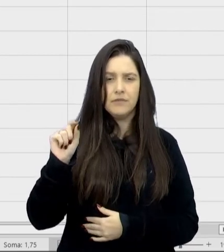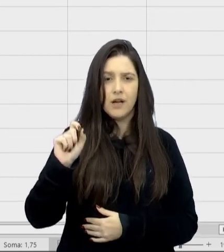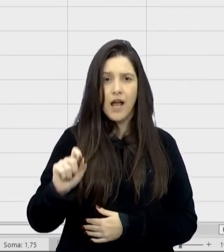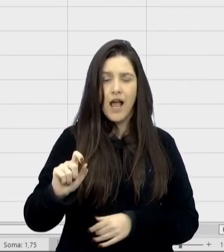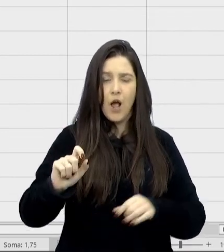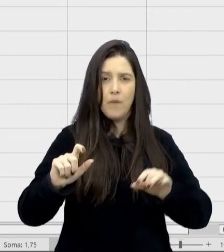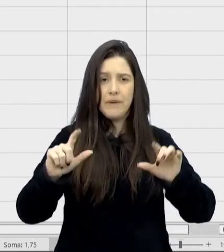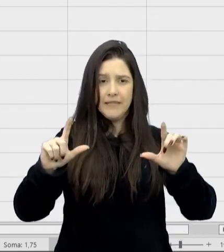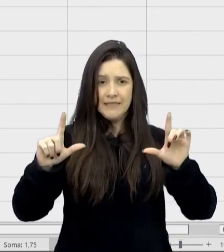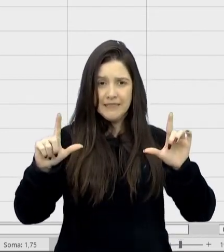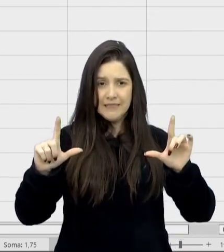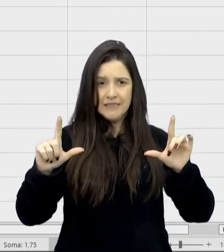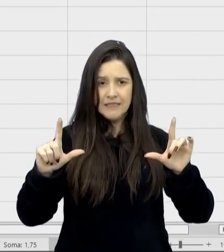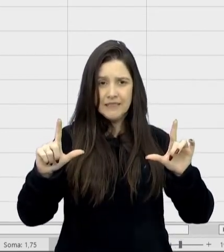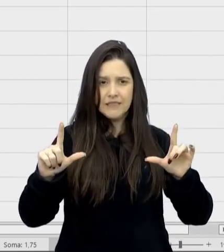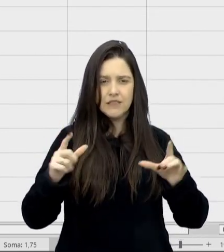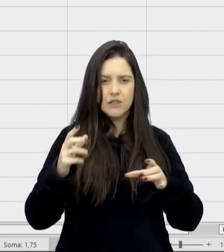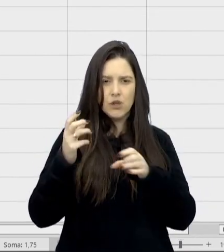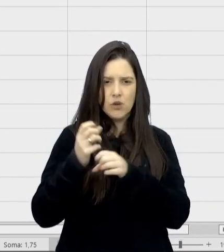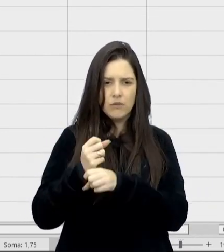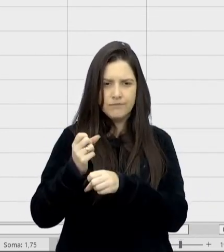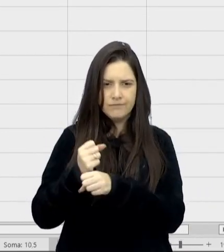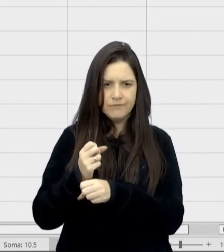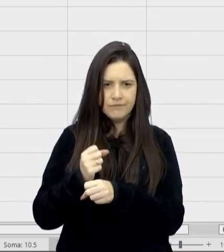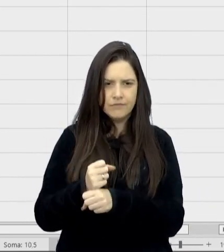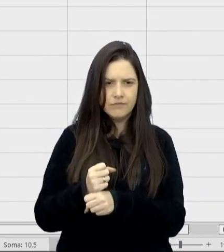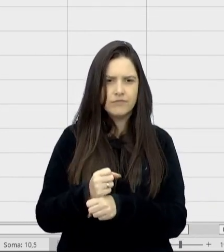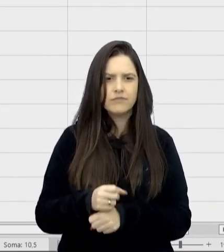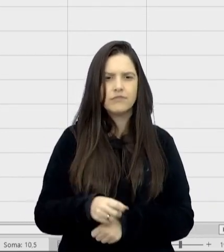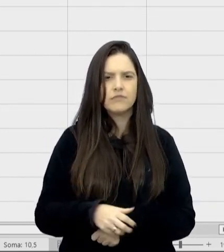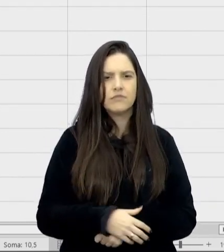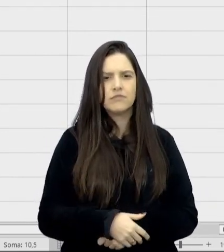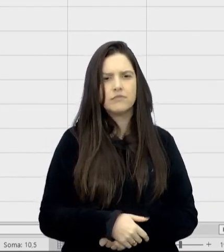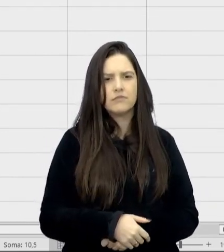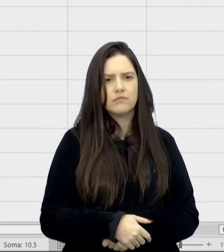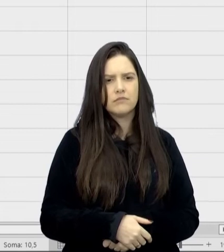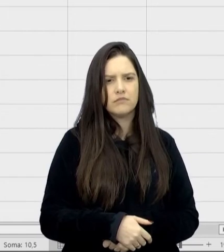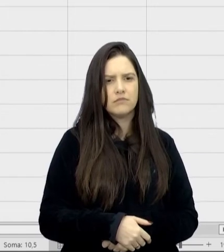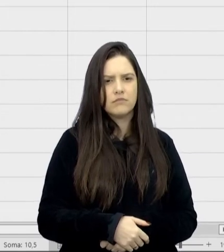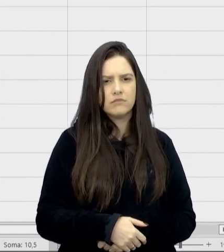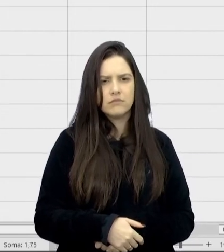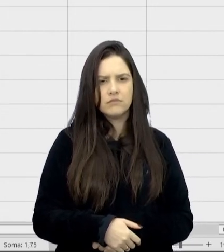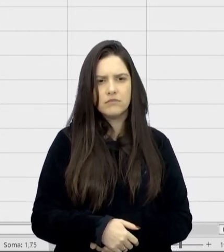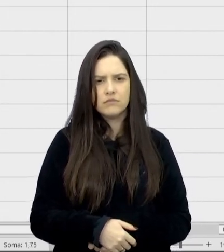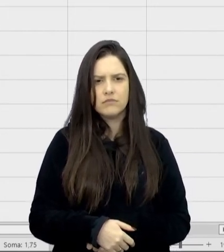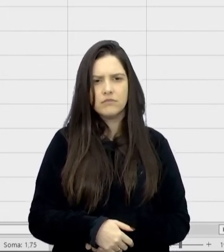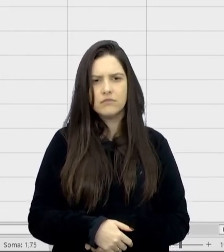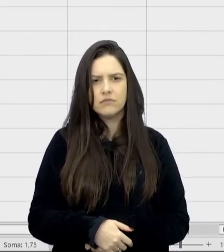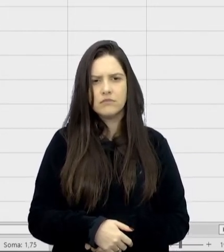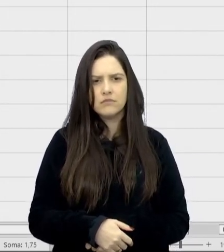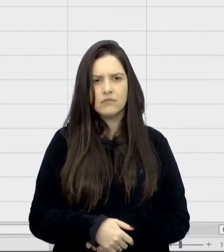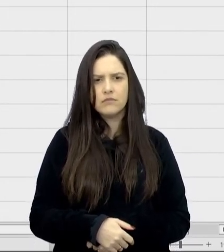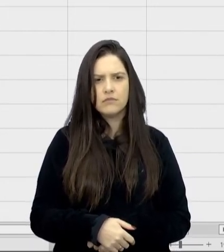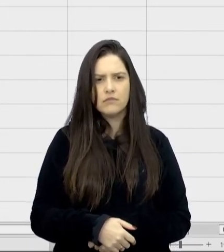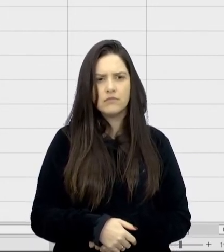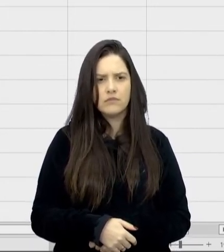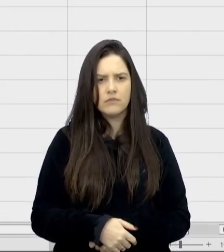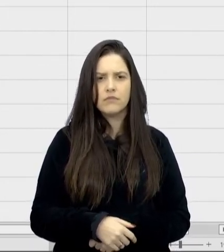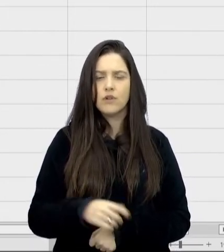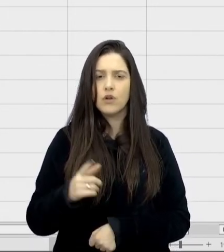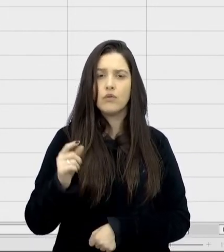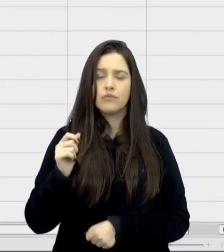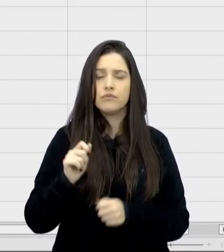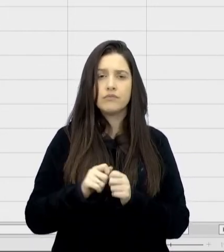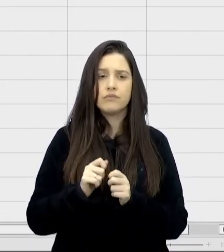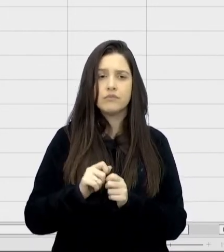aumentar esse cálculo para demais. Não consegui, não deu certo. Vamos fazer de novo então o que acontece,